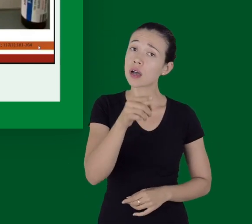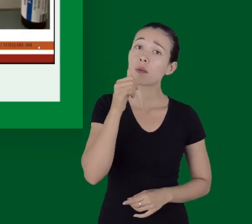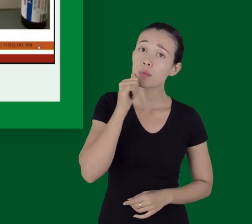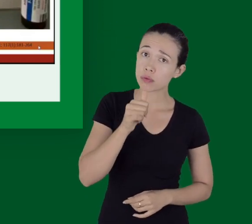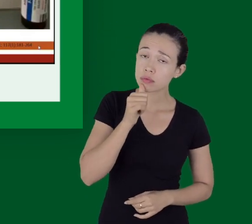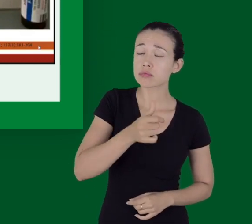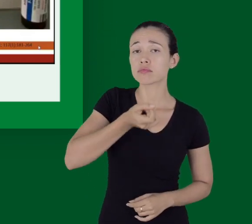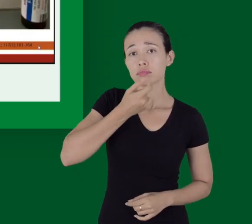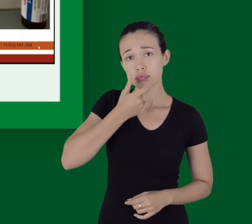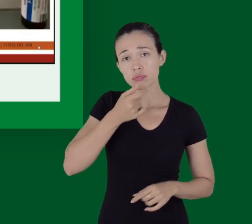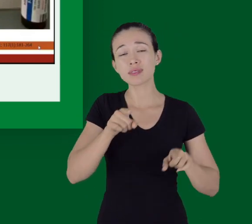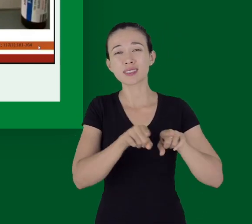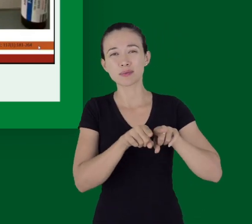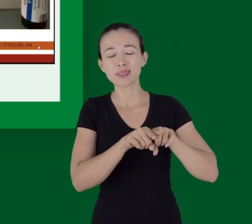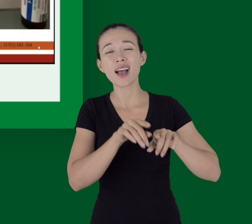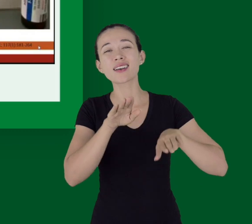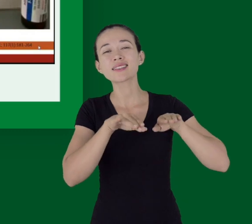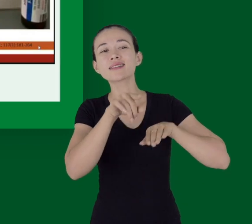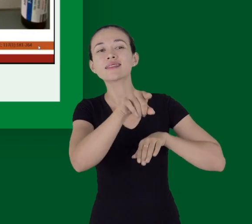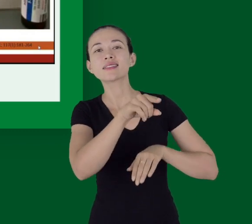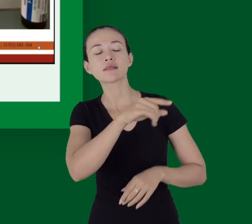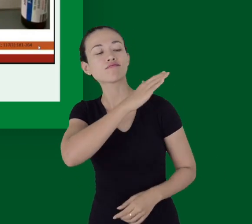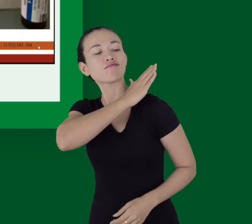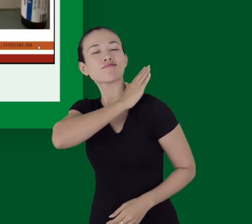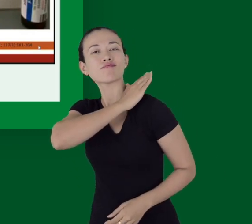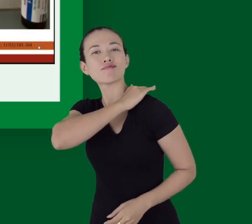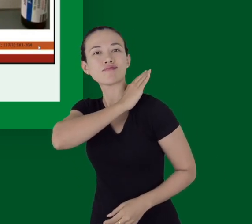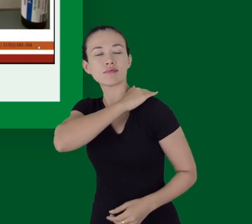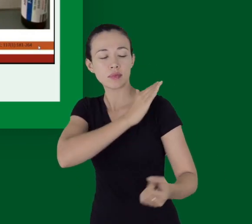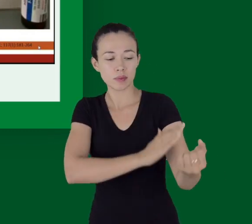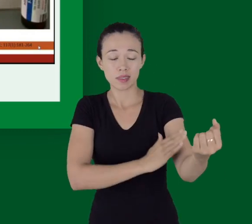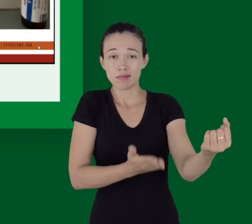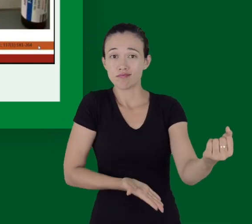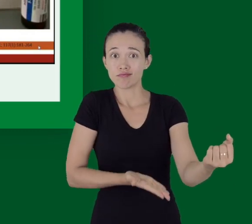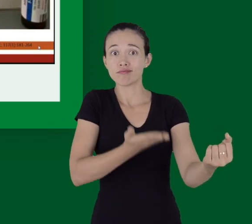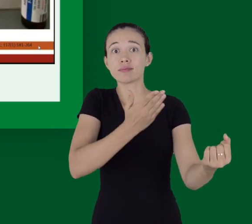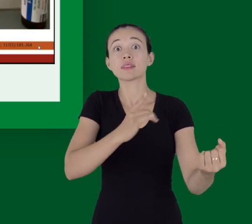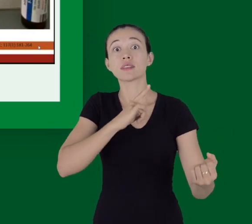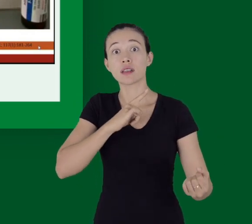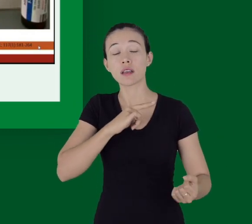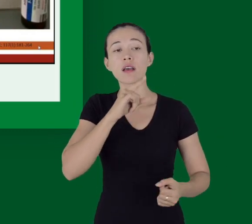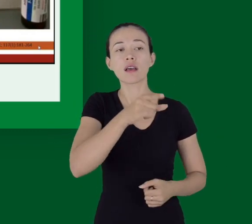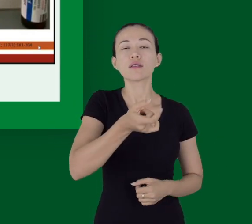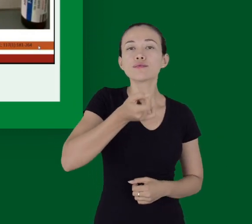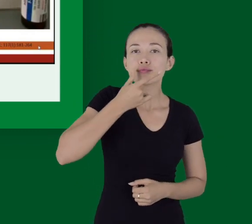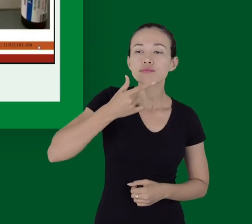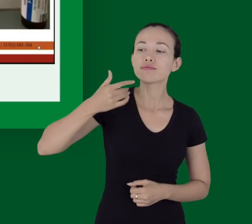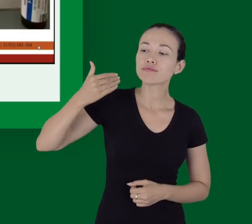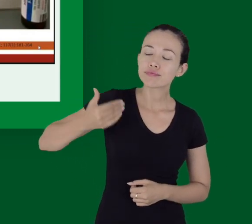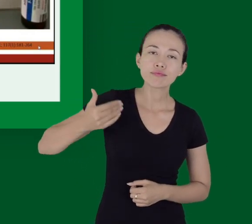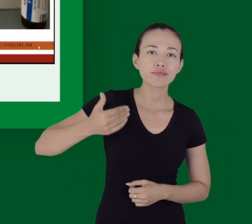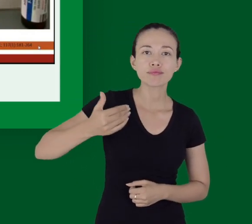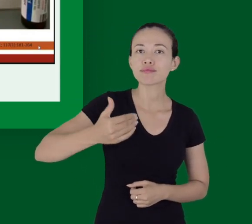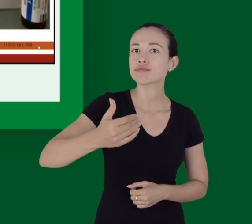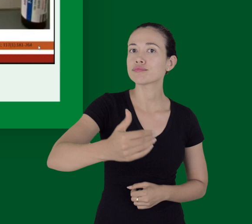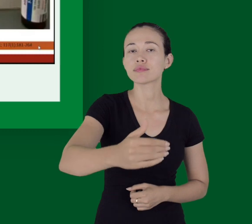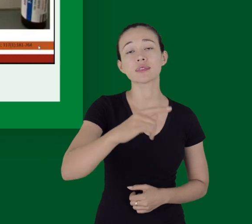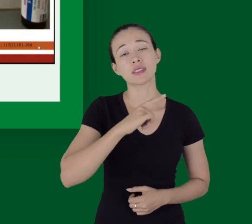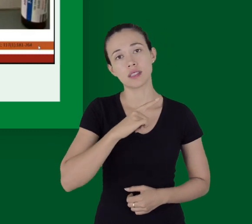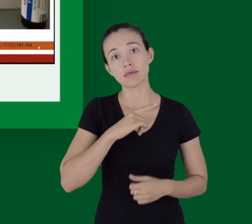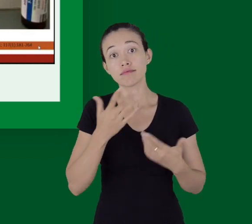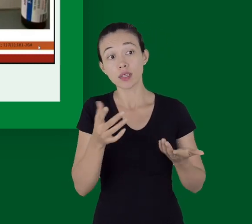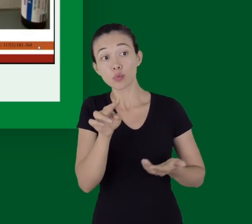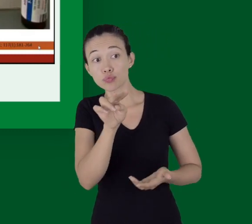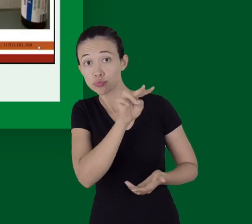usa, principalmente se tiver hipertensão pulmonar. Quem tem hipertensão pulmonar usa tadalafila ou